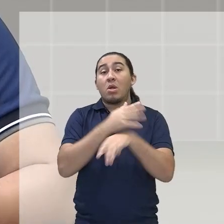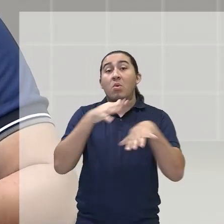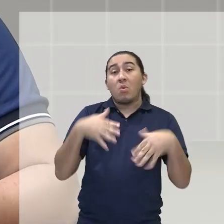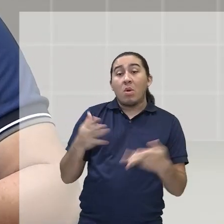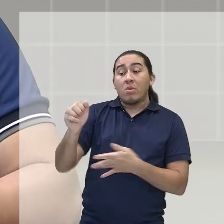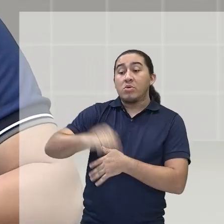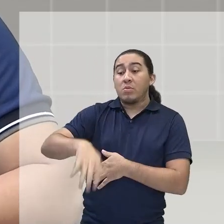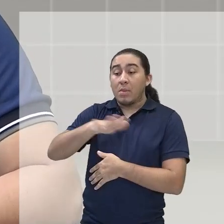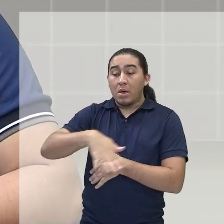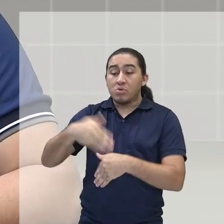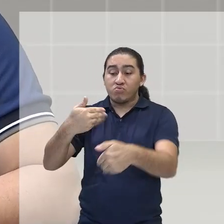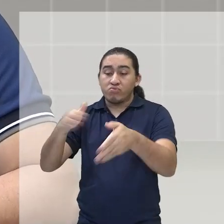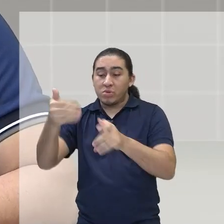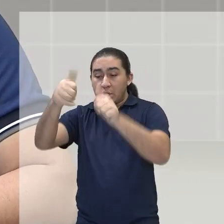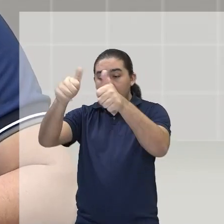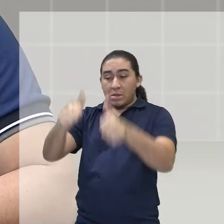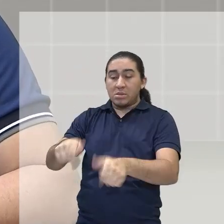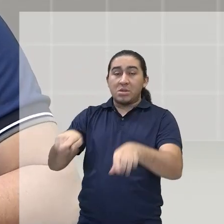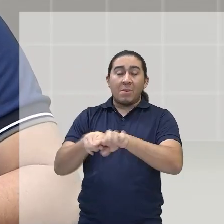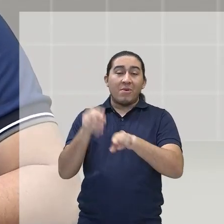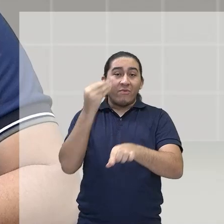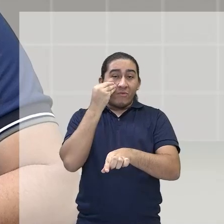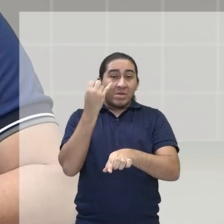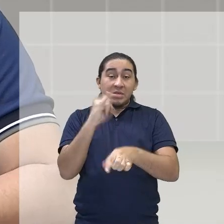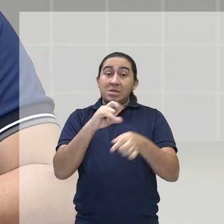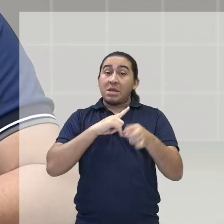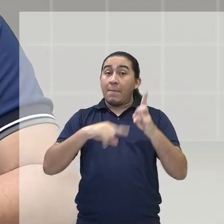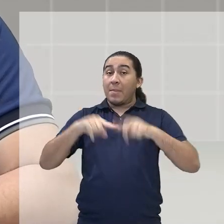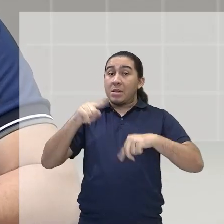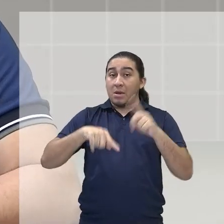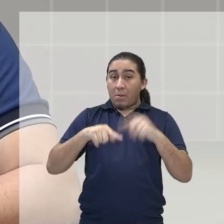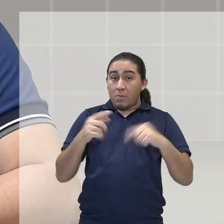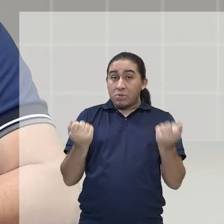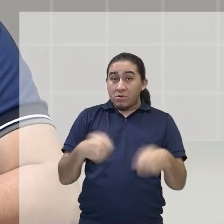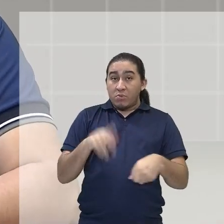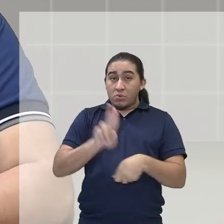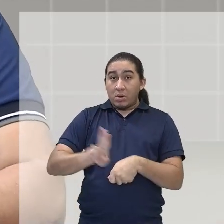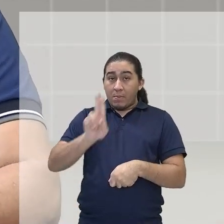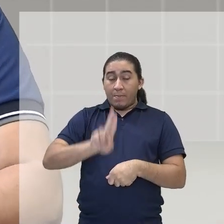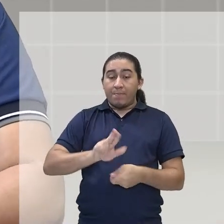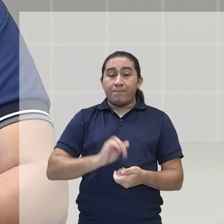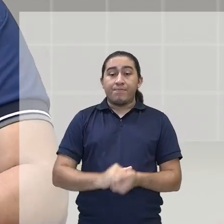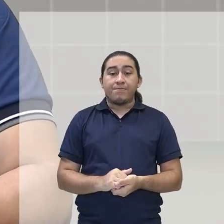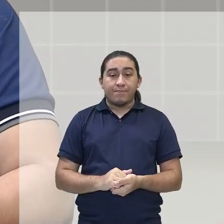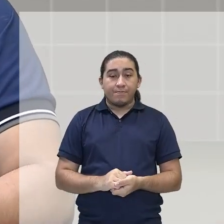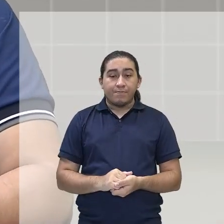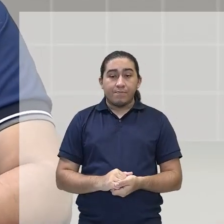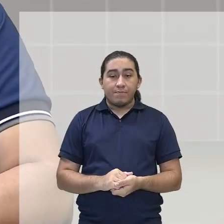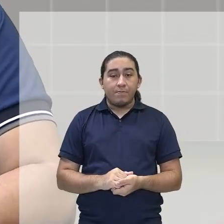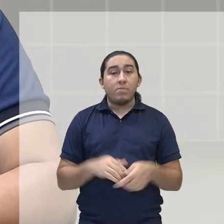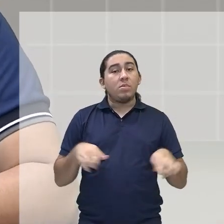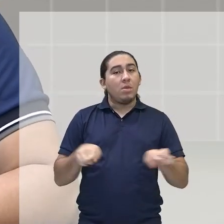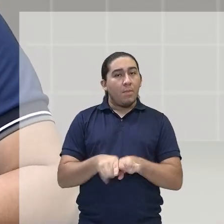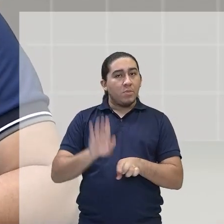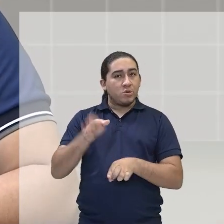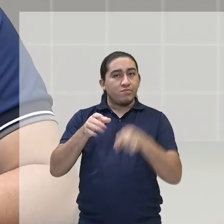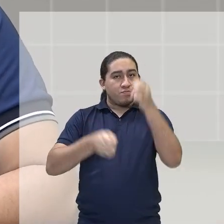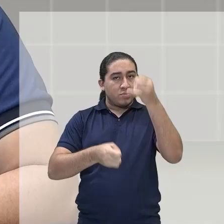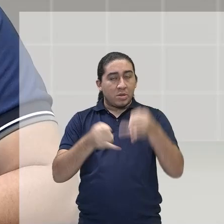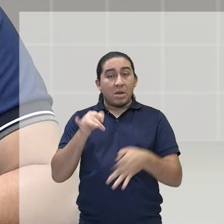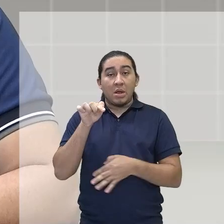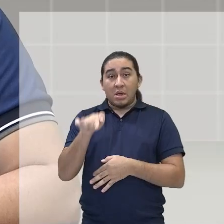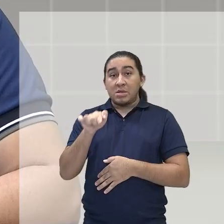local e dispor aí do equipamento para fazer esse remanejo. E como a gente falou, esse é o caminho dentro